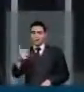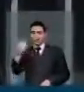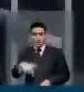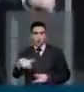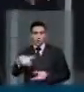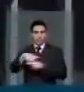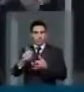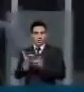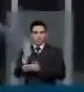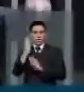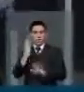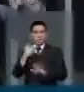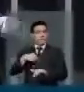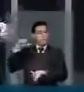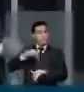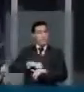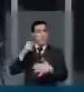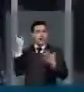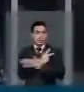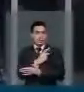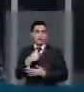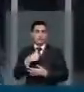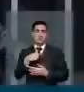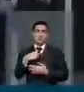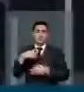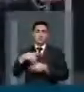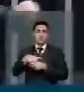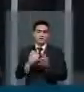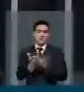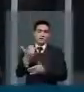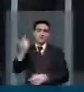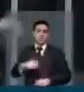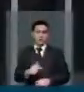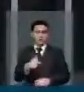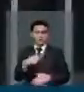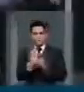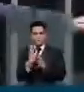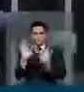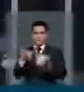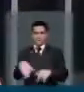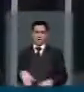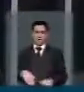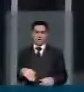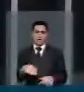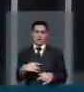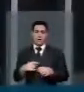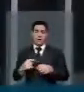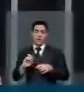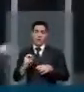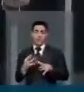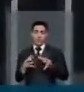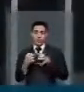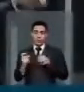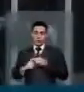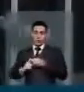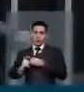de corrupção nesse país é reeleição Acabar com a reeleição, acabar com coligações